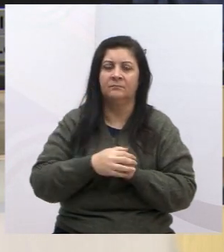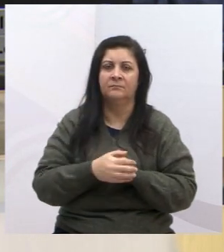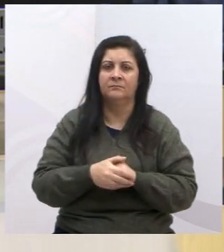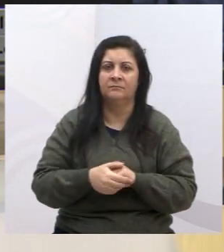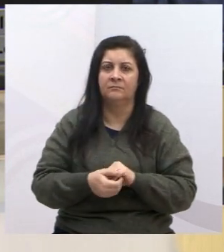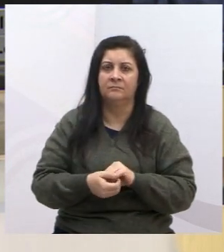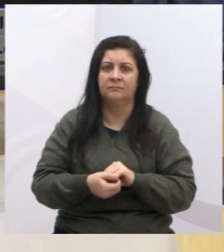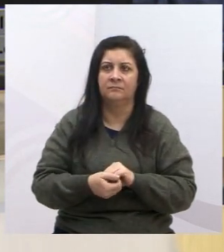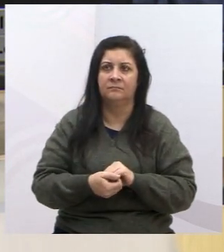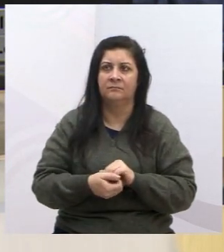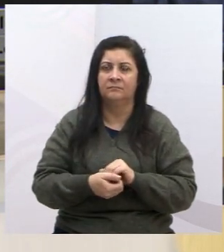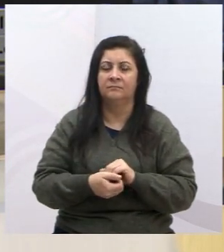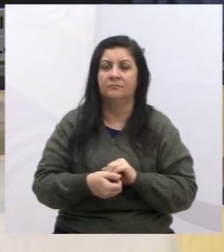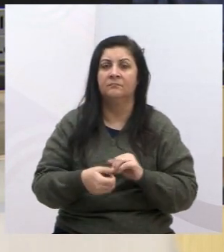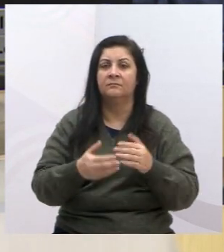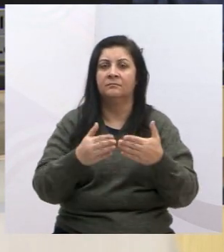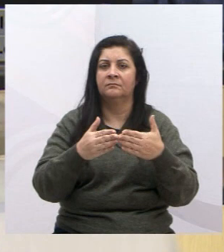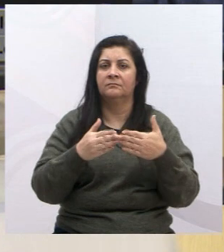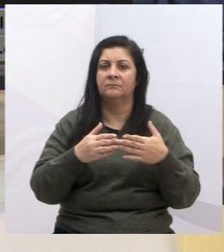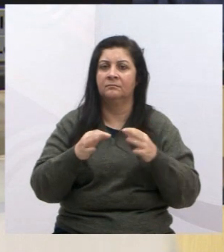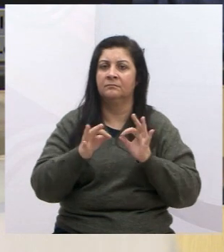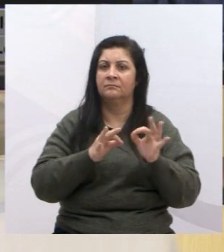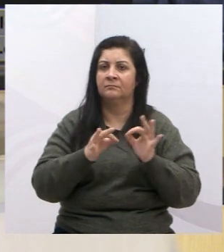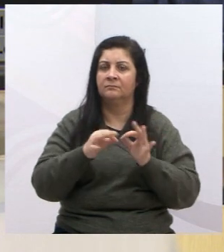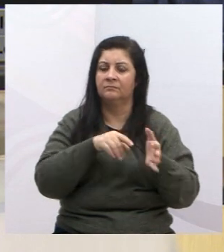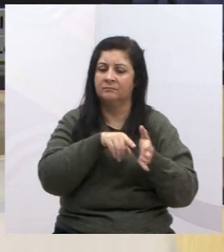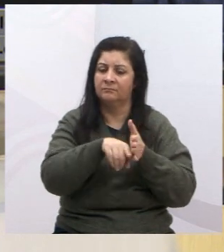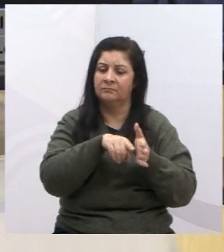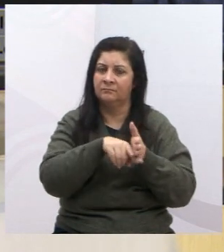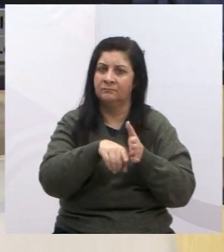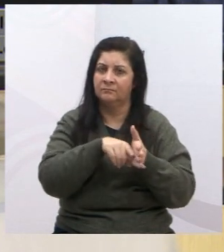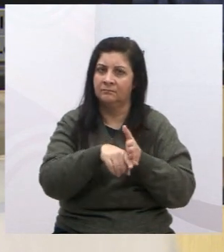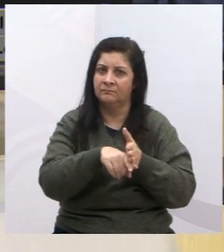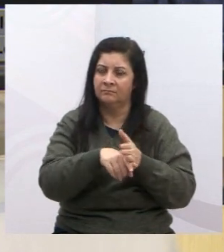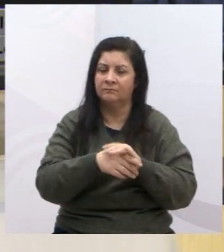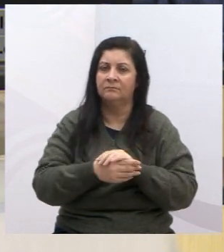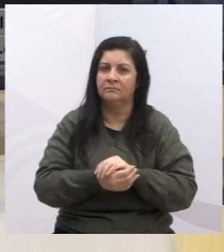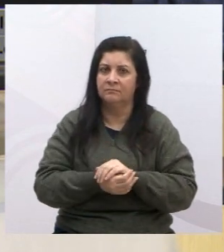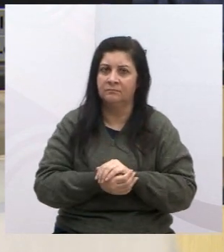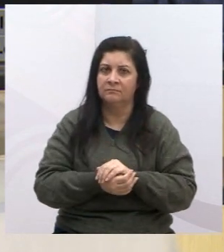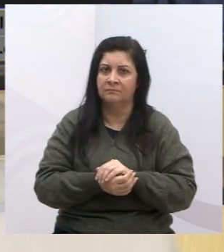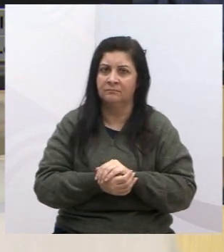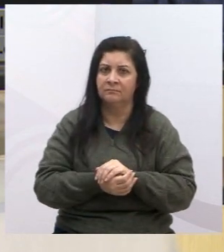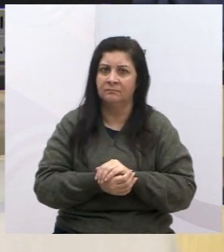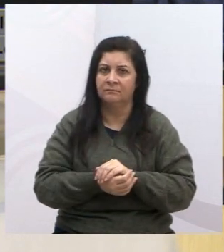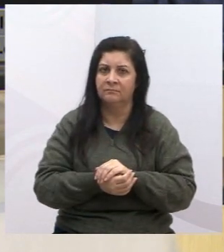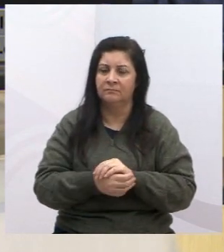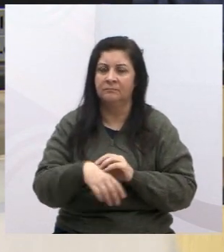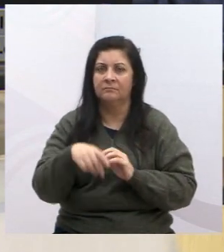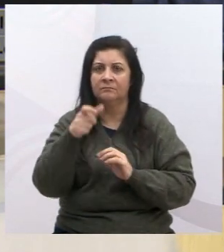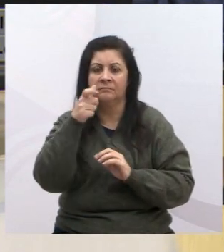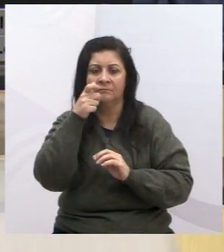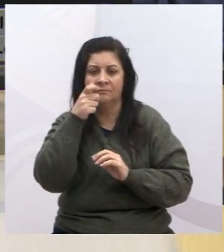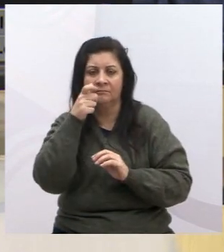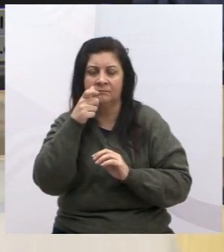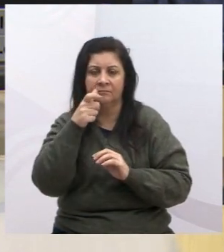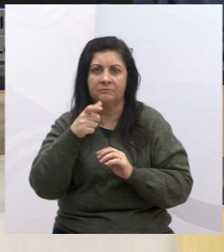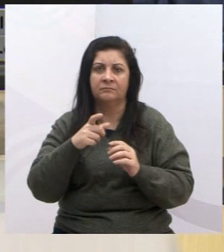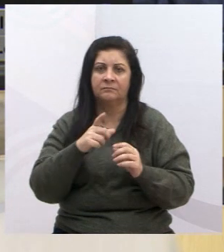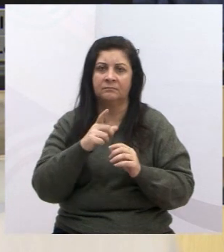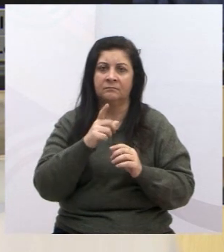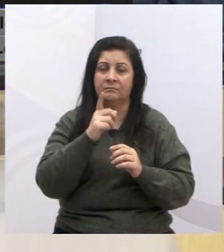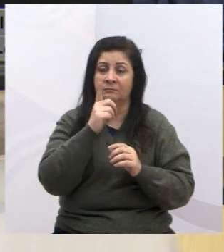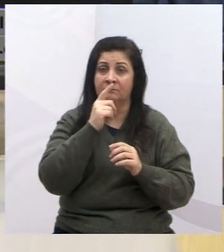Paulo, solicitando a elaboração de estudos visando solucionar a questão do córrego do Jardim